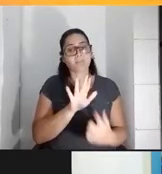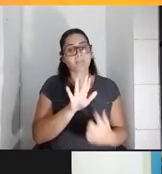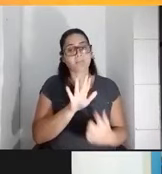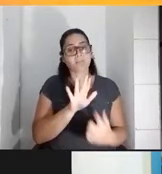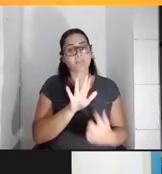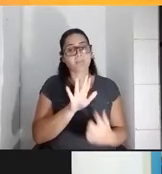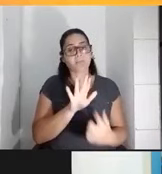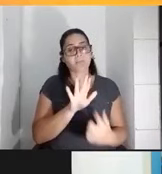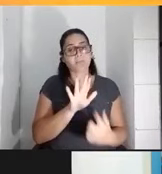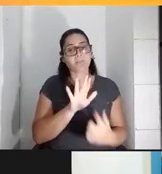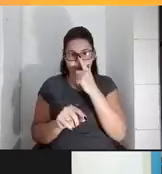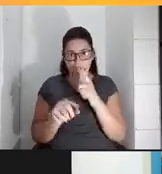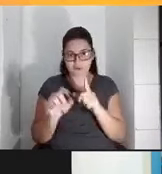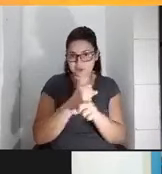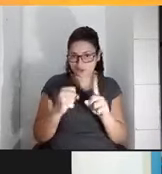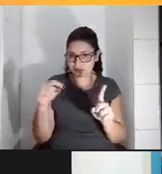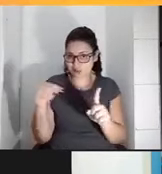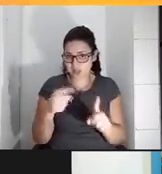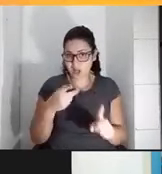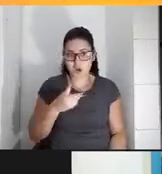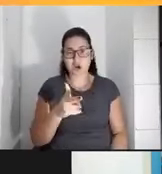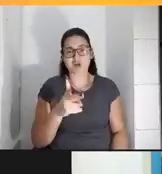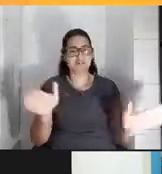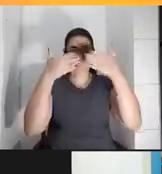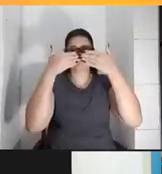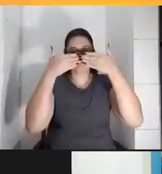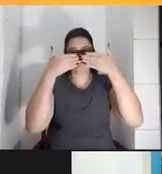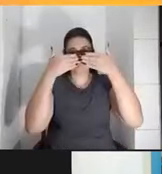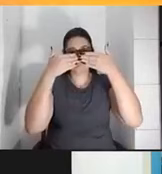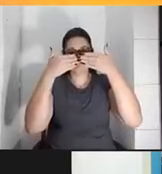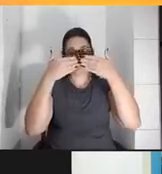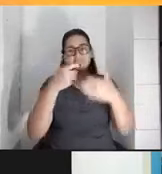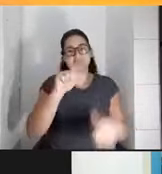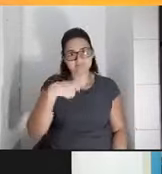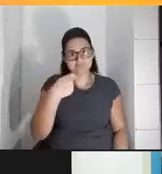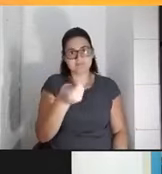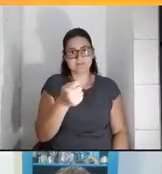a fechar os olhos, nos tornando invisíveis, mas nós não vamos deixar.